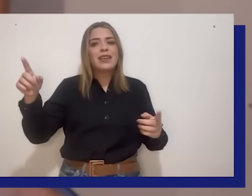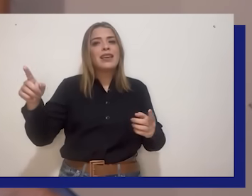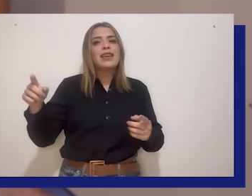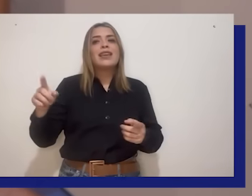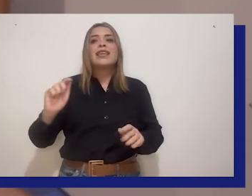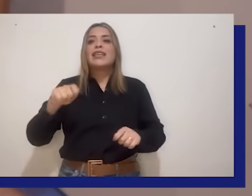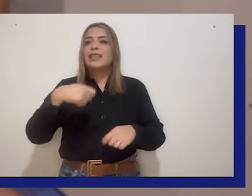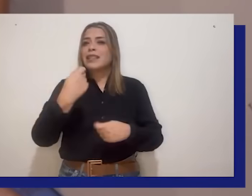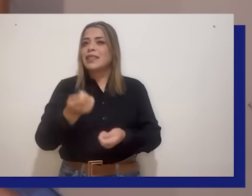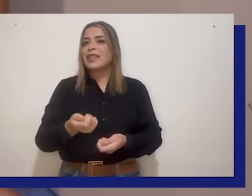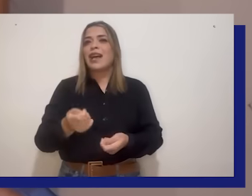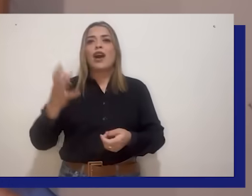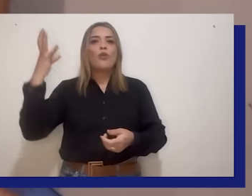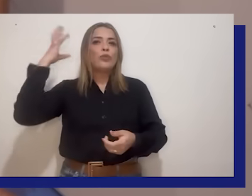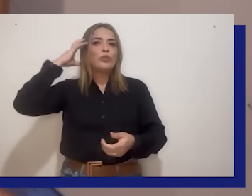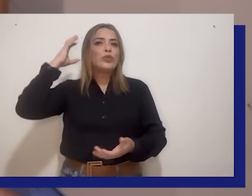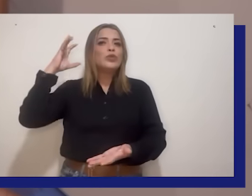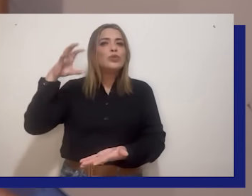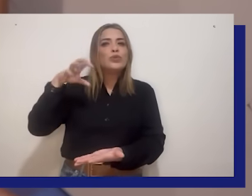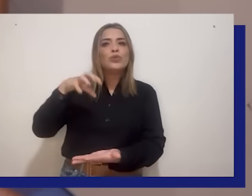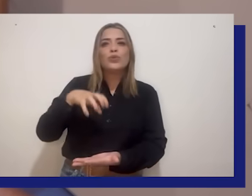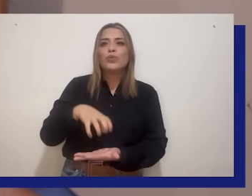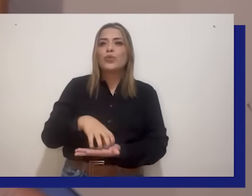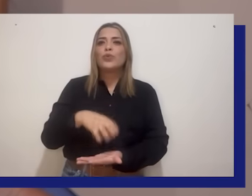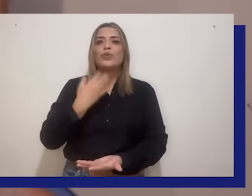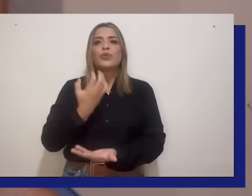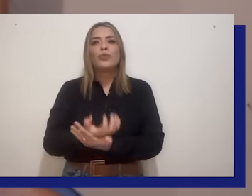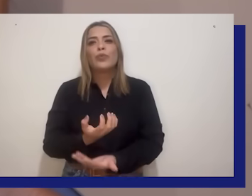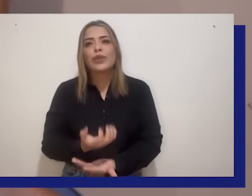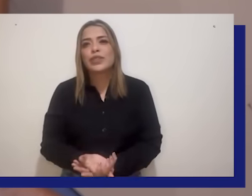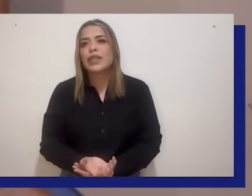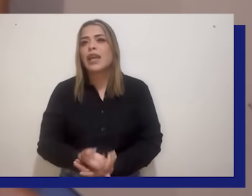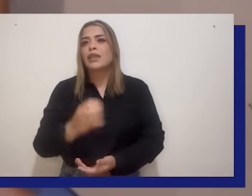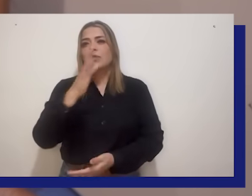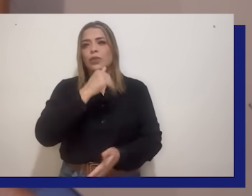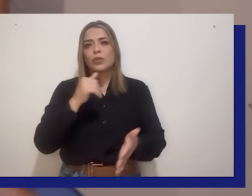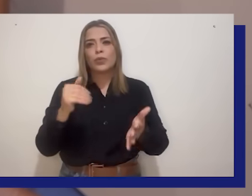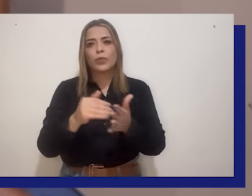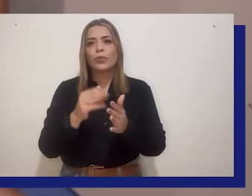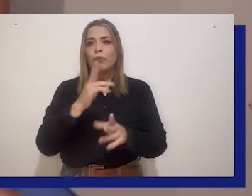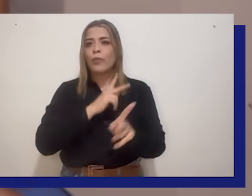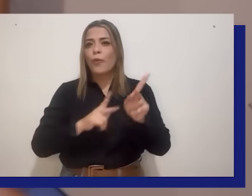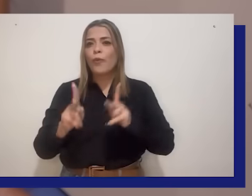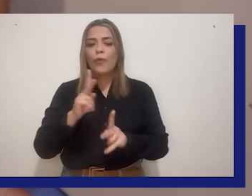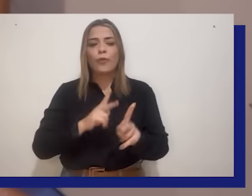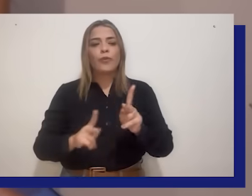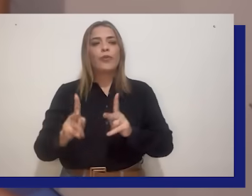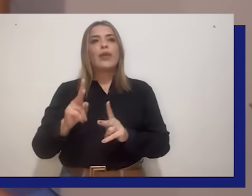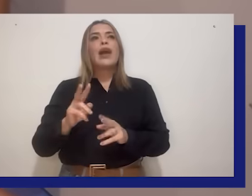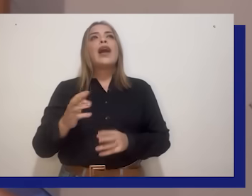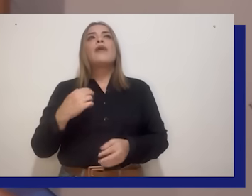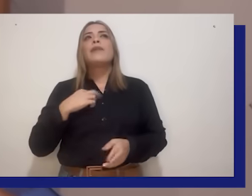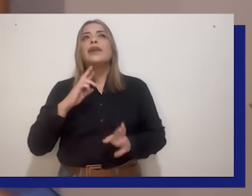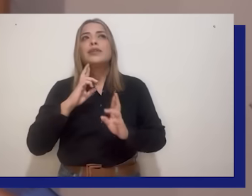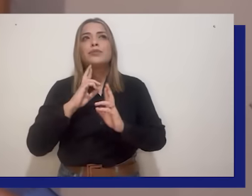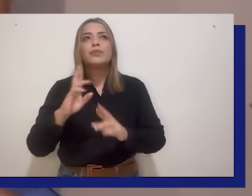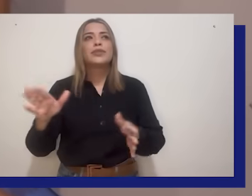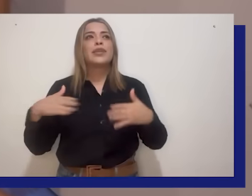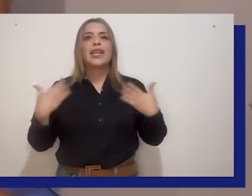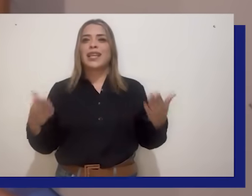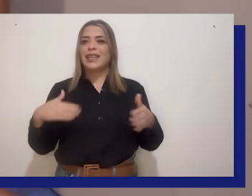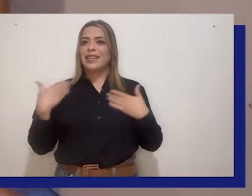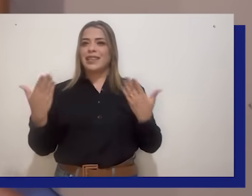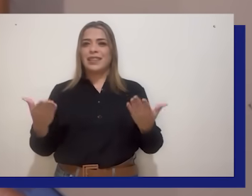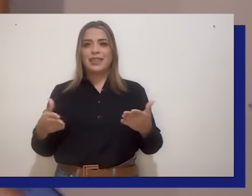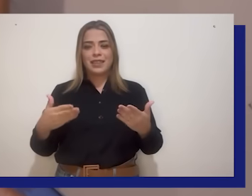a gente está inaugurando esse estúdio, o primeiro podcast aqui com o ministro Fux e comigo. Eu fico muito satisfeito, que é uma forma